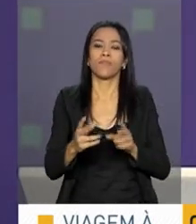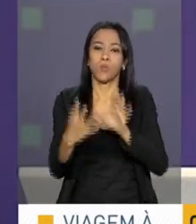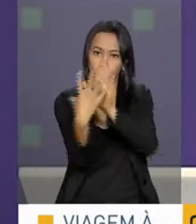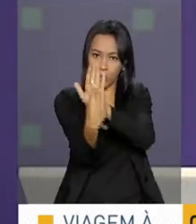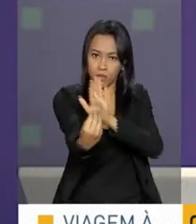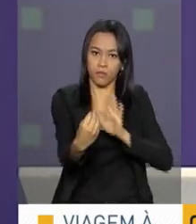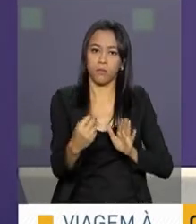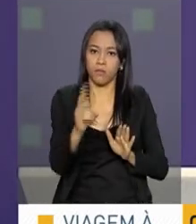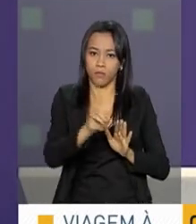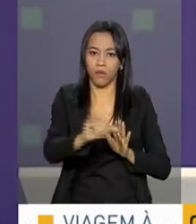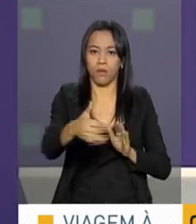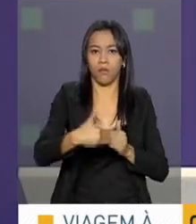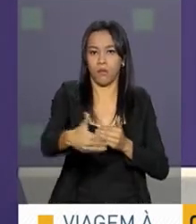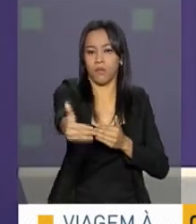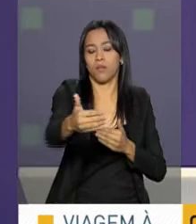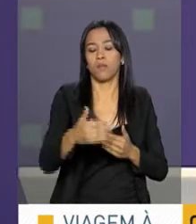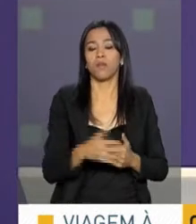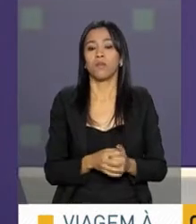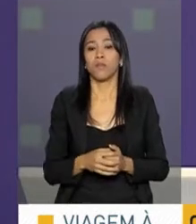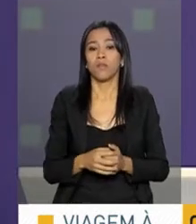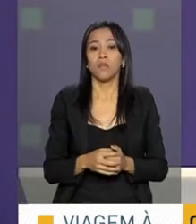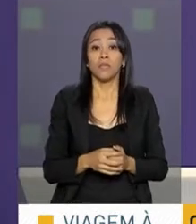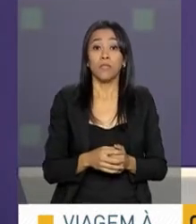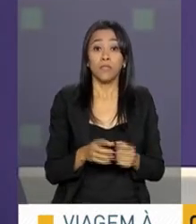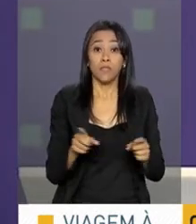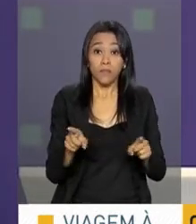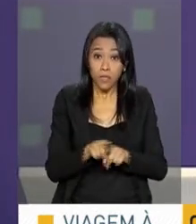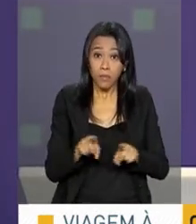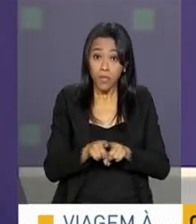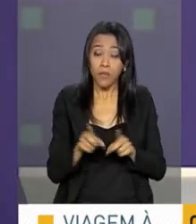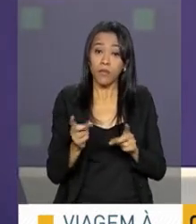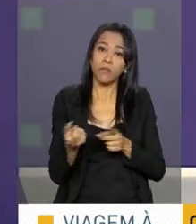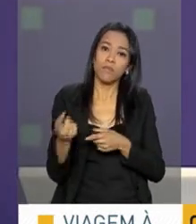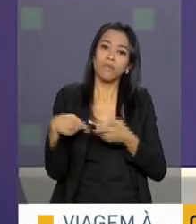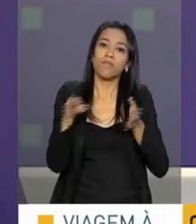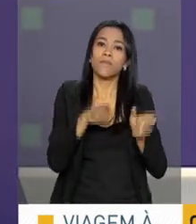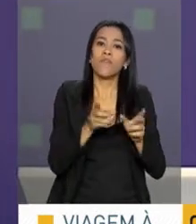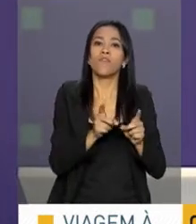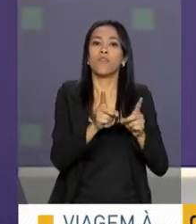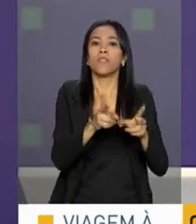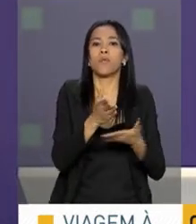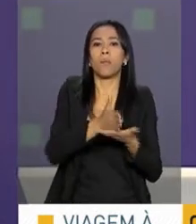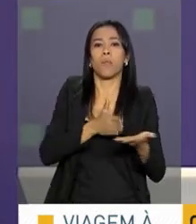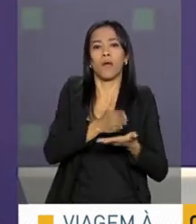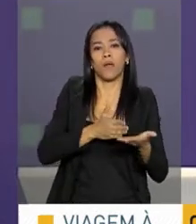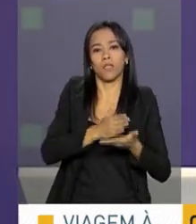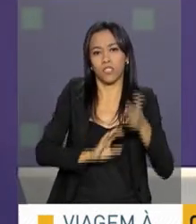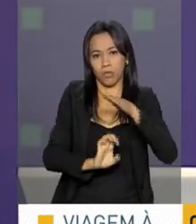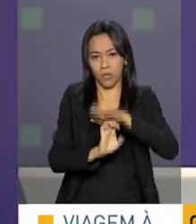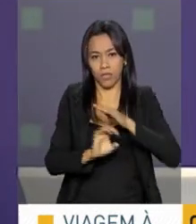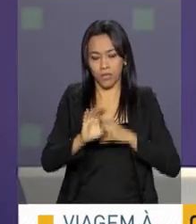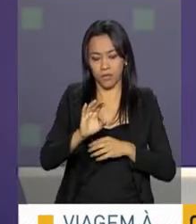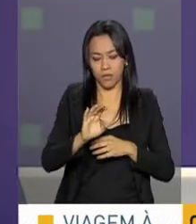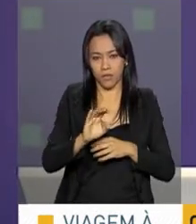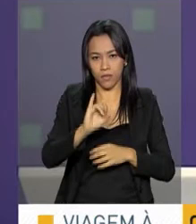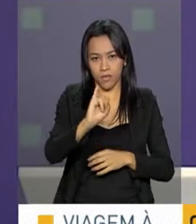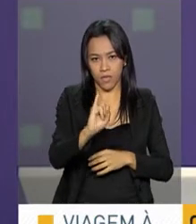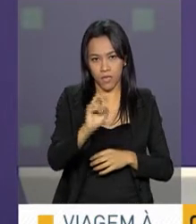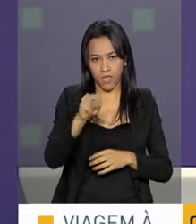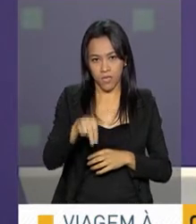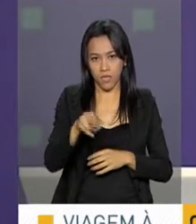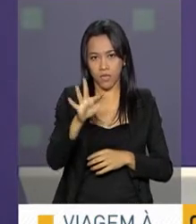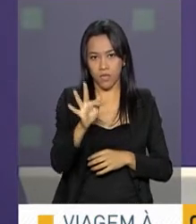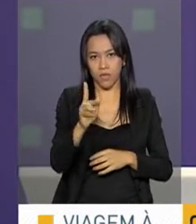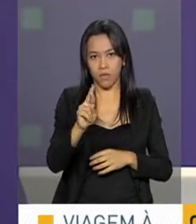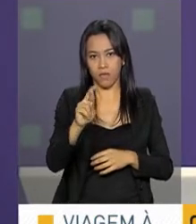estudar, fazer a valuation e vender a participação da Infraero, que é a nossa empresa estatal, em